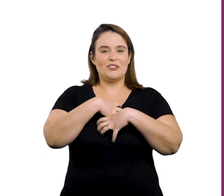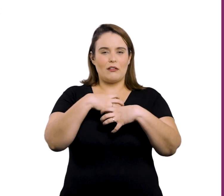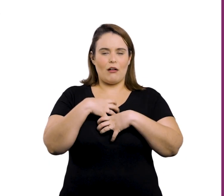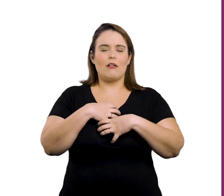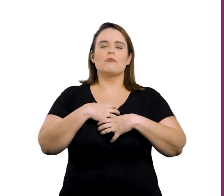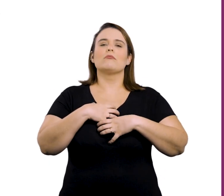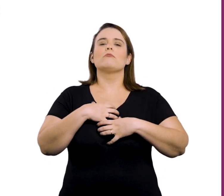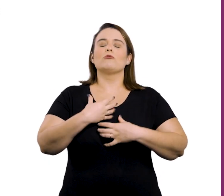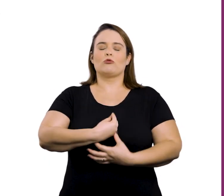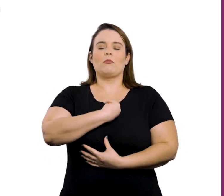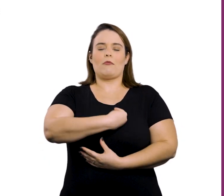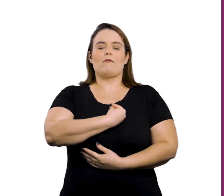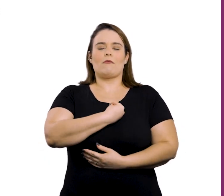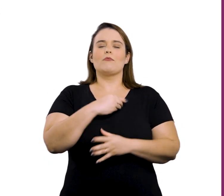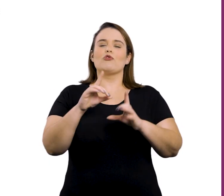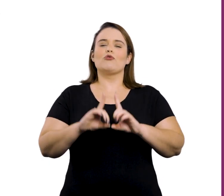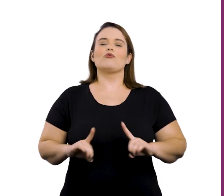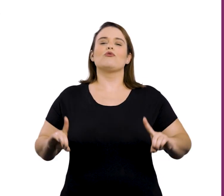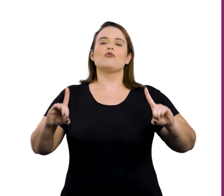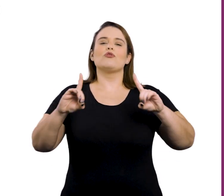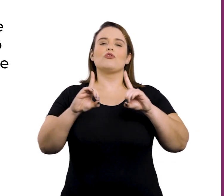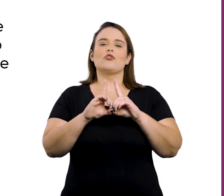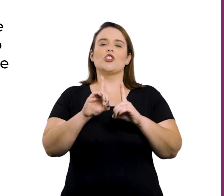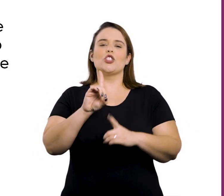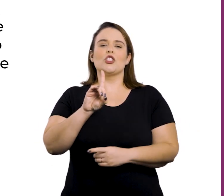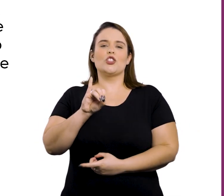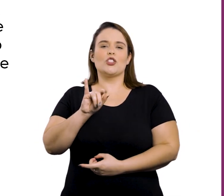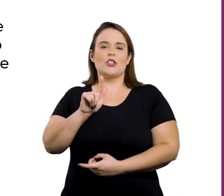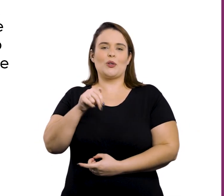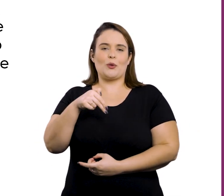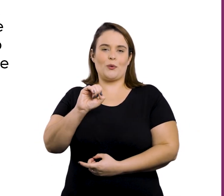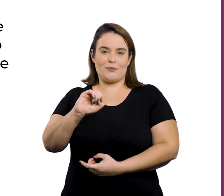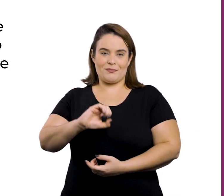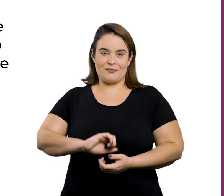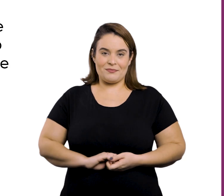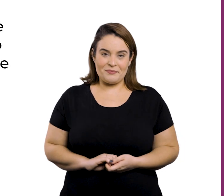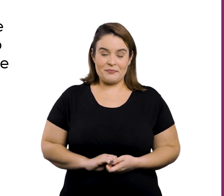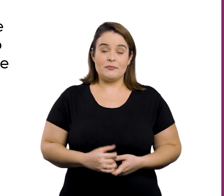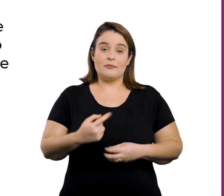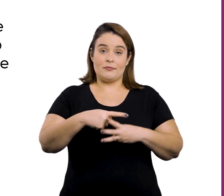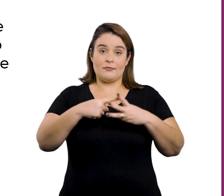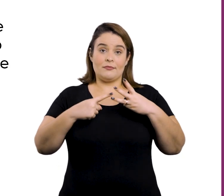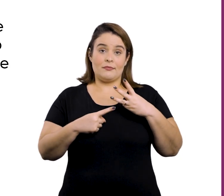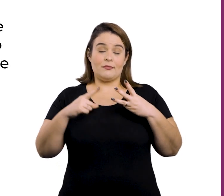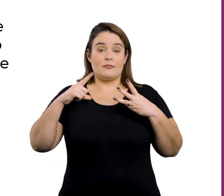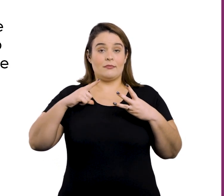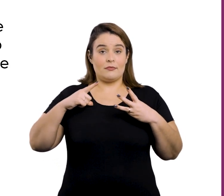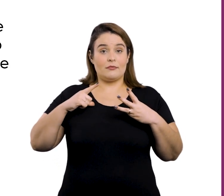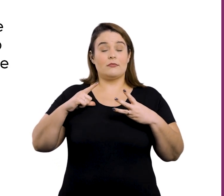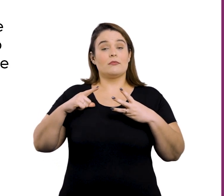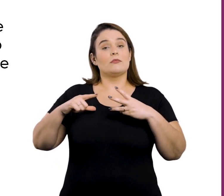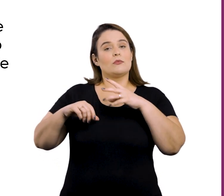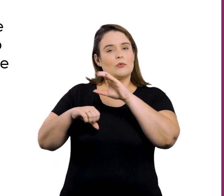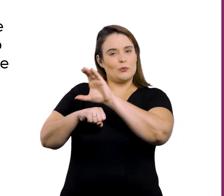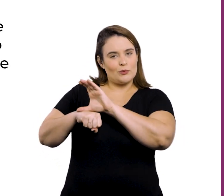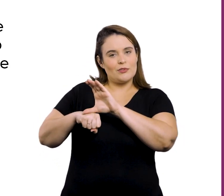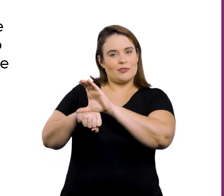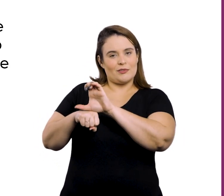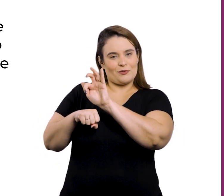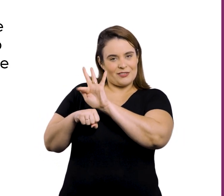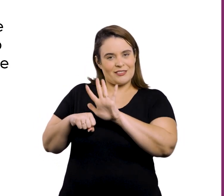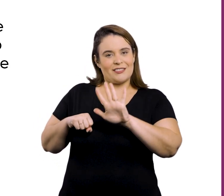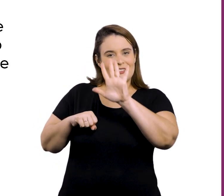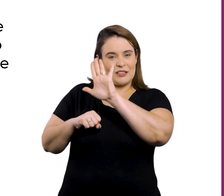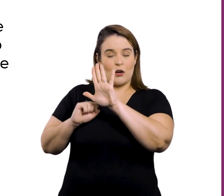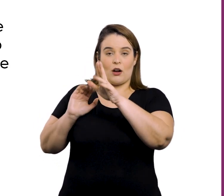condições materiais de existência, com dignidade. Esse tripé está registrado no artigo 205 da